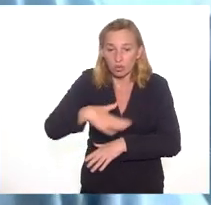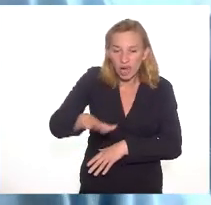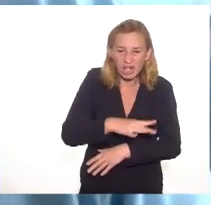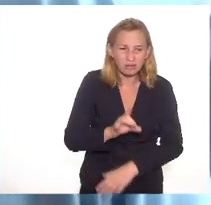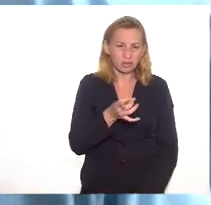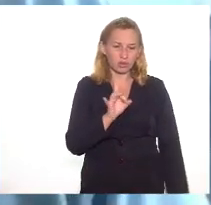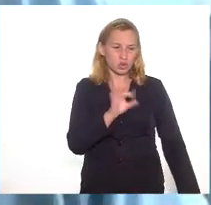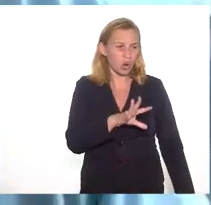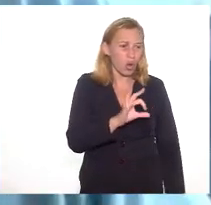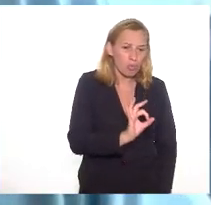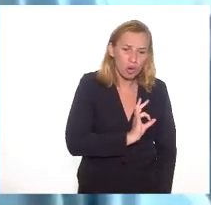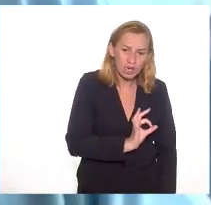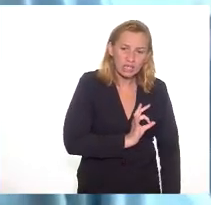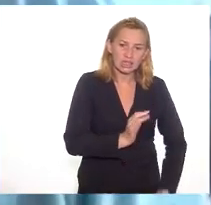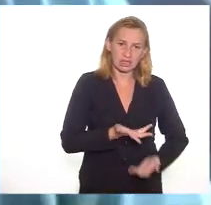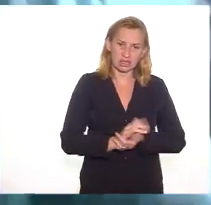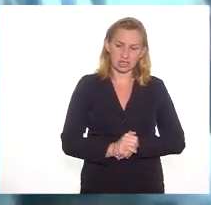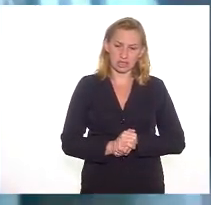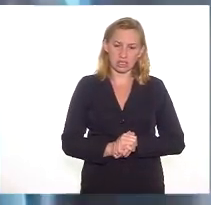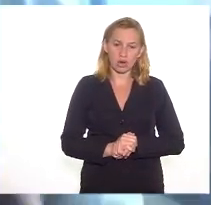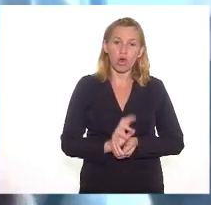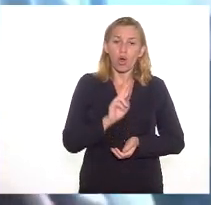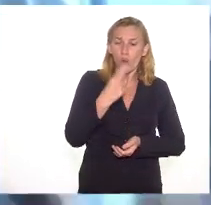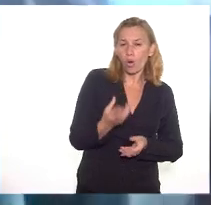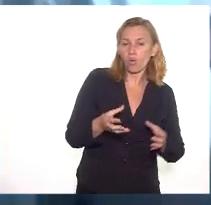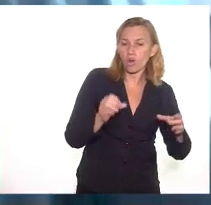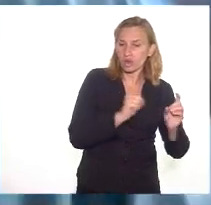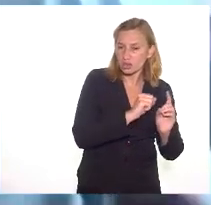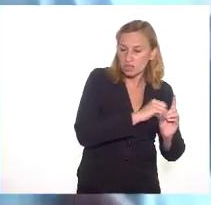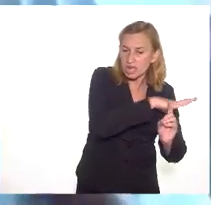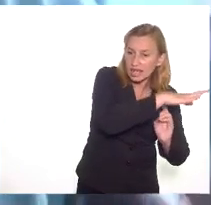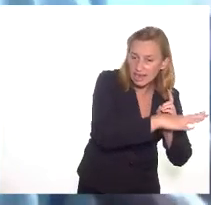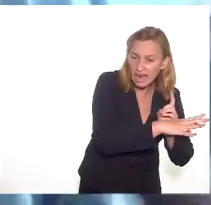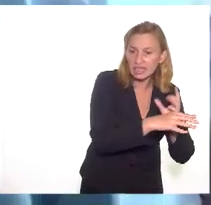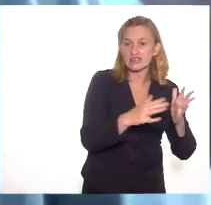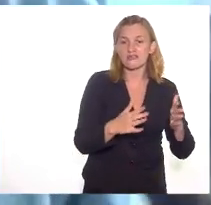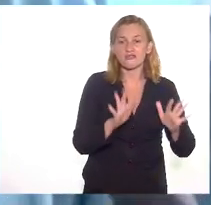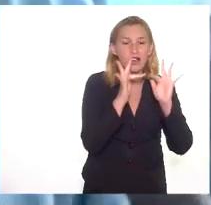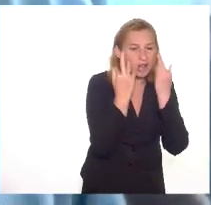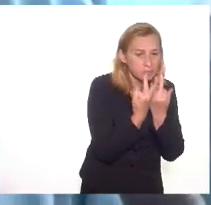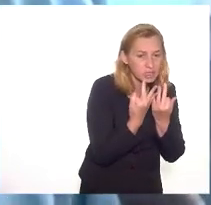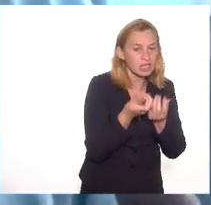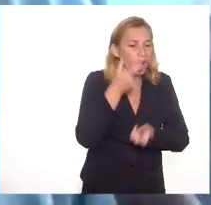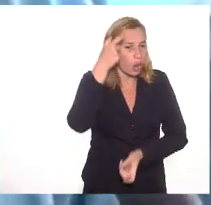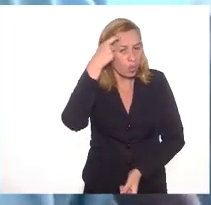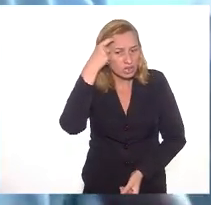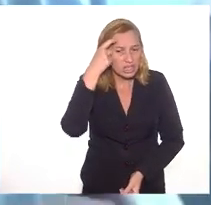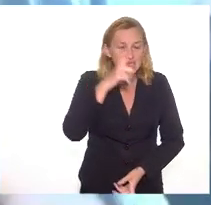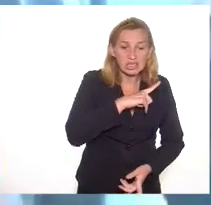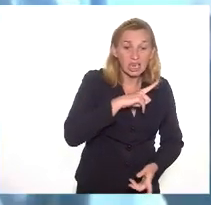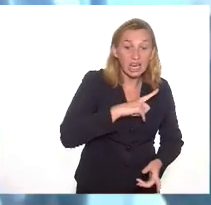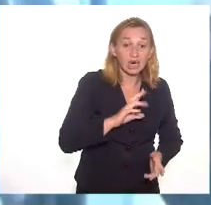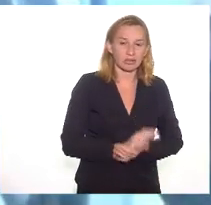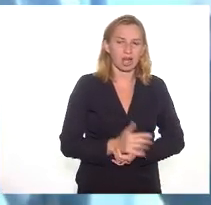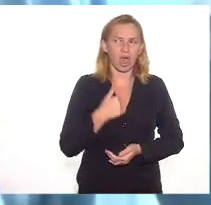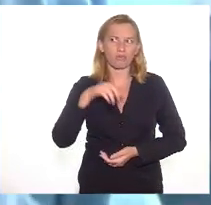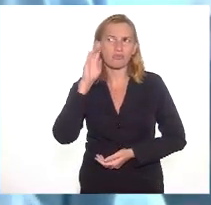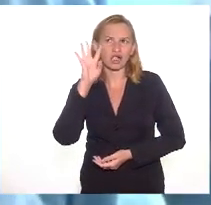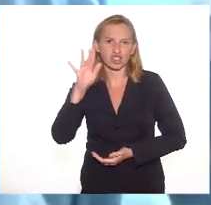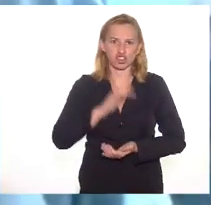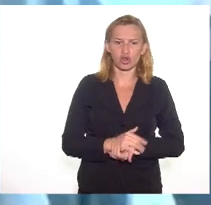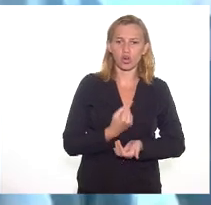não adianta só... Ou a sociedade, as famílias se conscientizam. Eu imagino